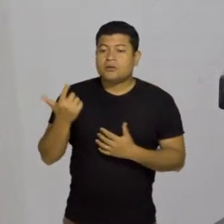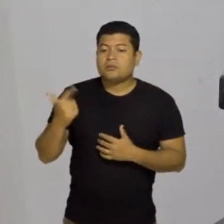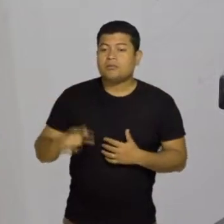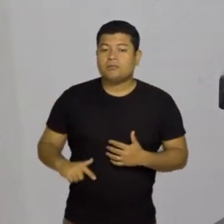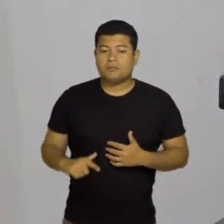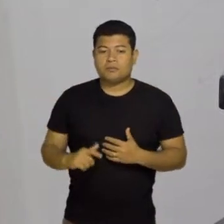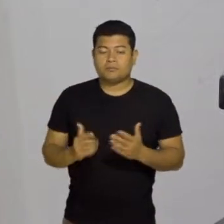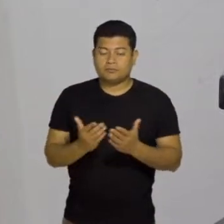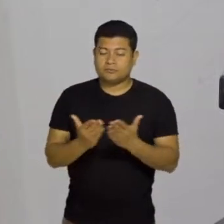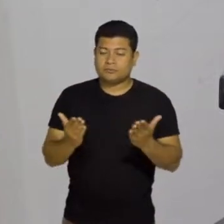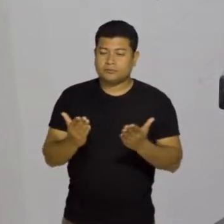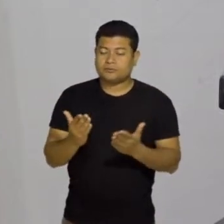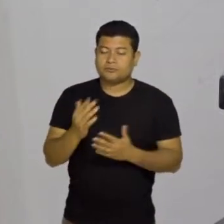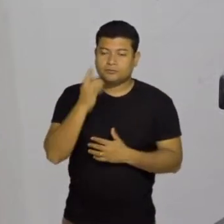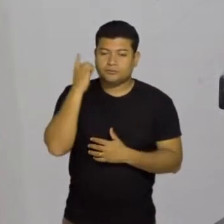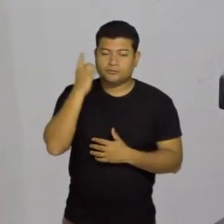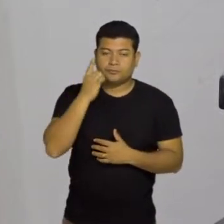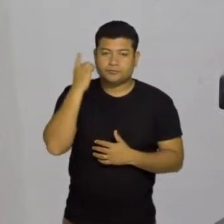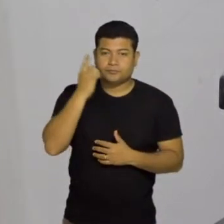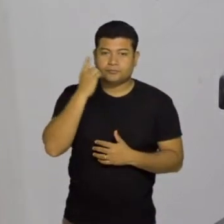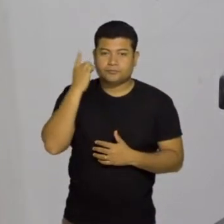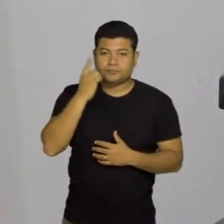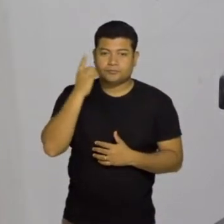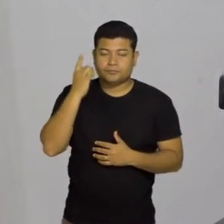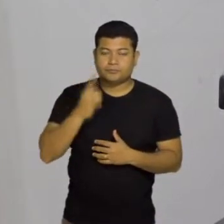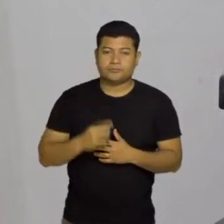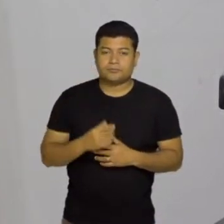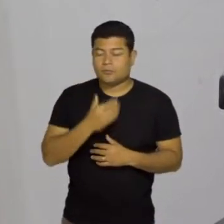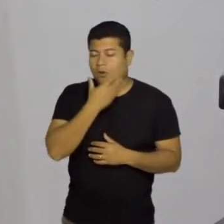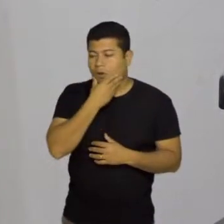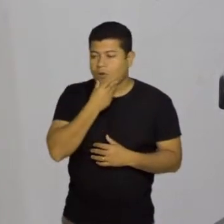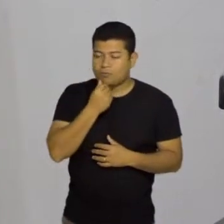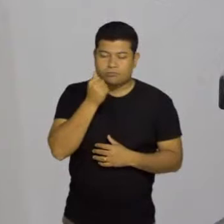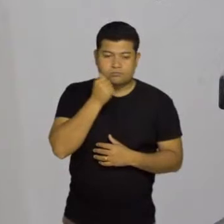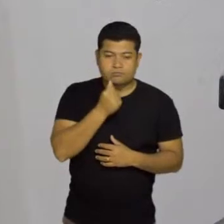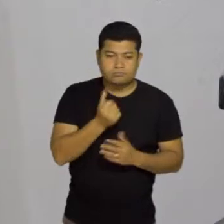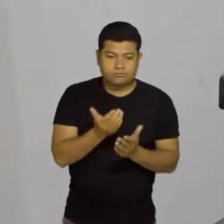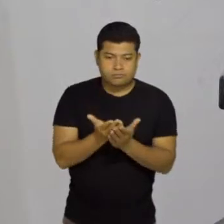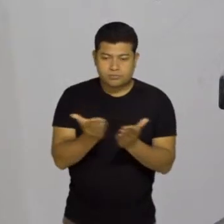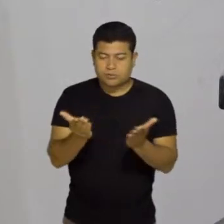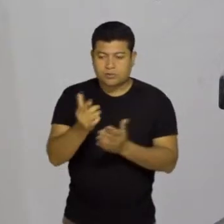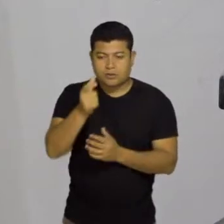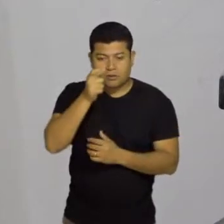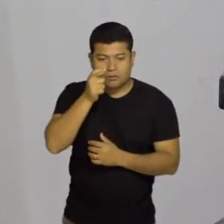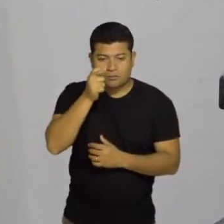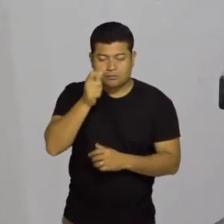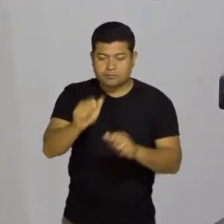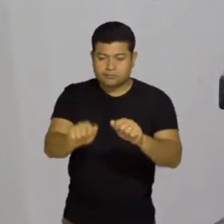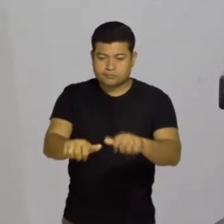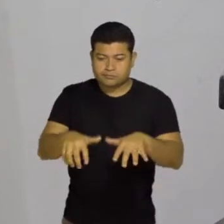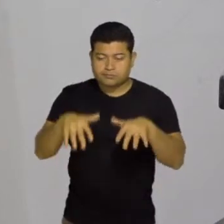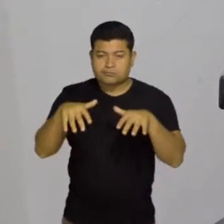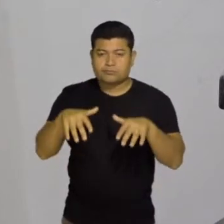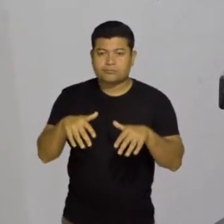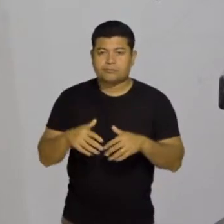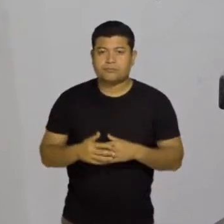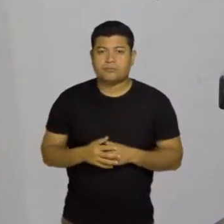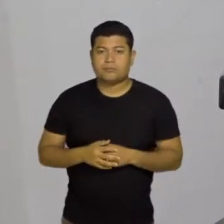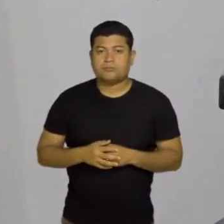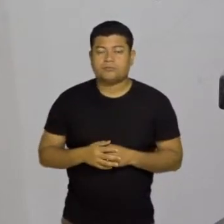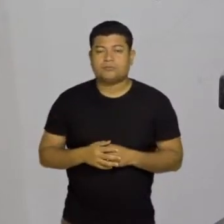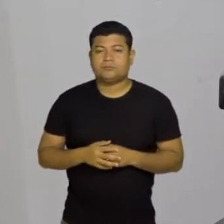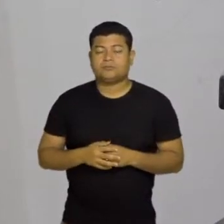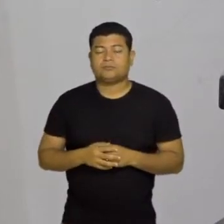senhores que aqui estão presentes, senhoras, aos que também nos assistem pela TV da